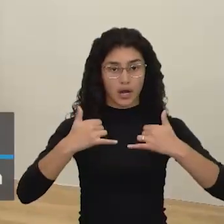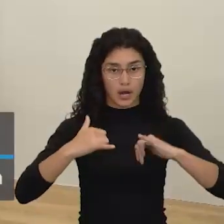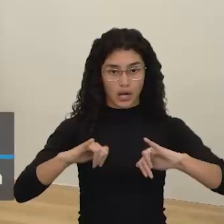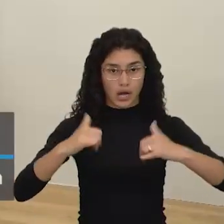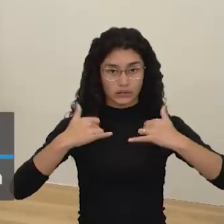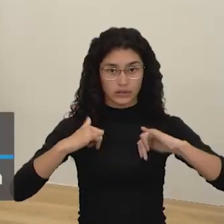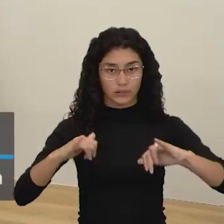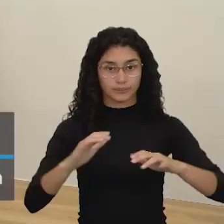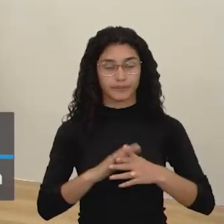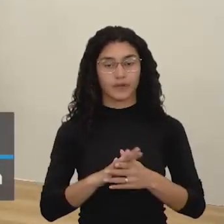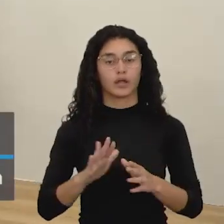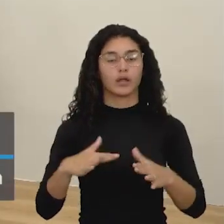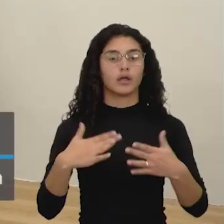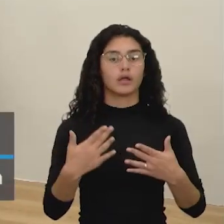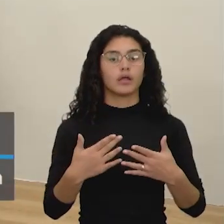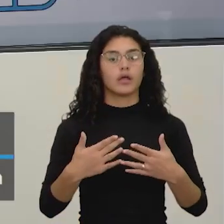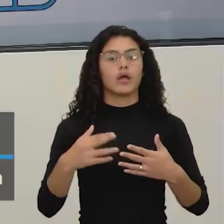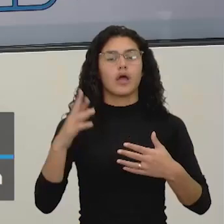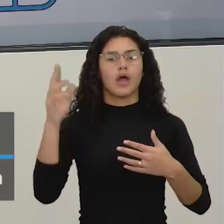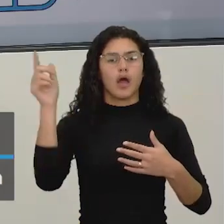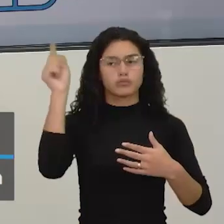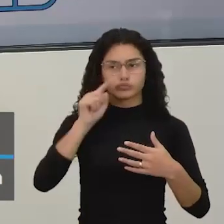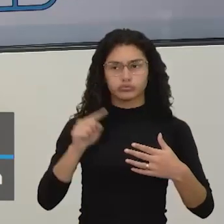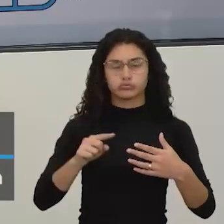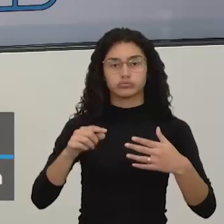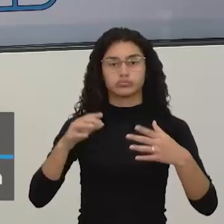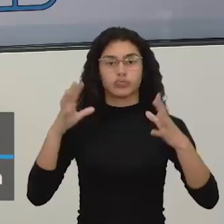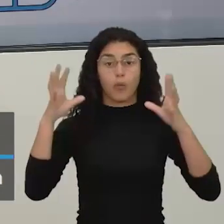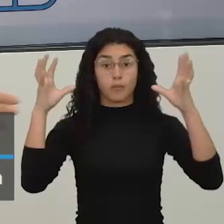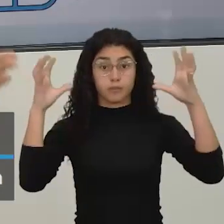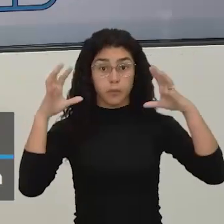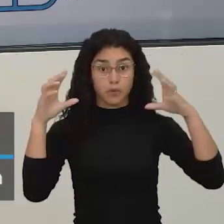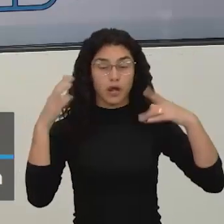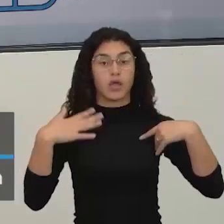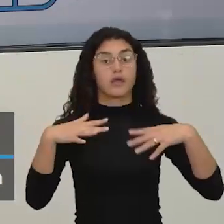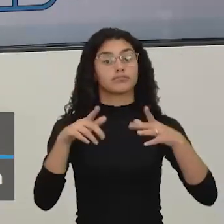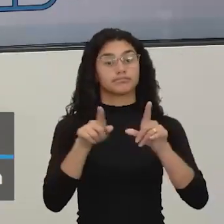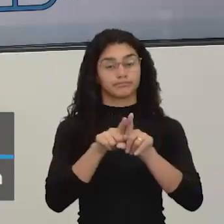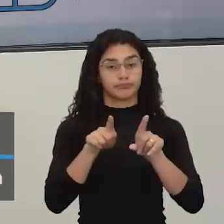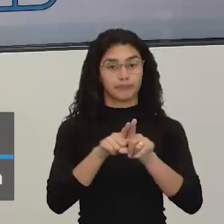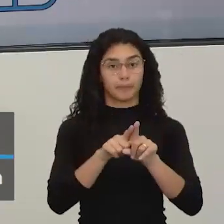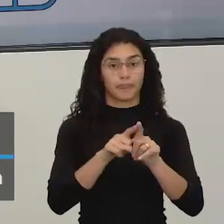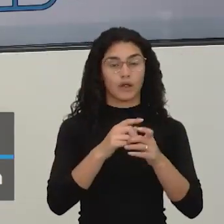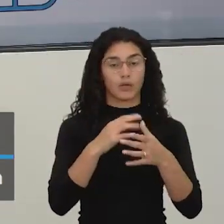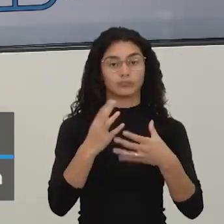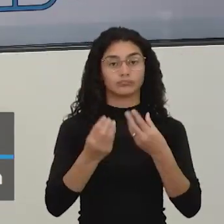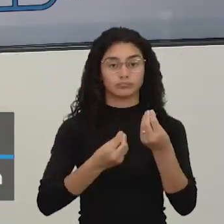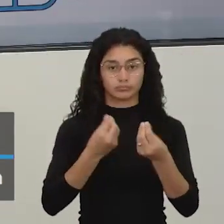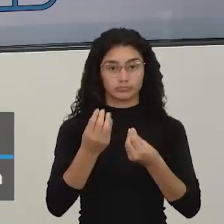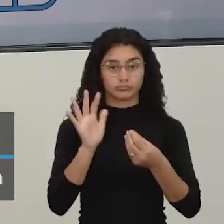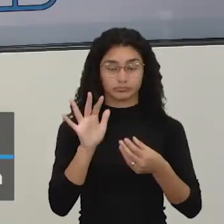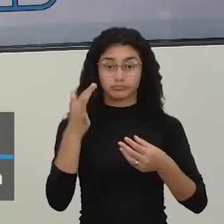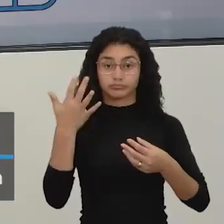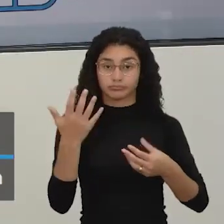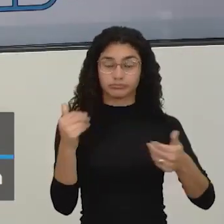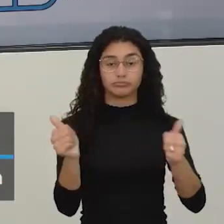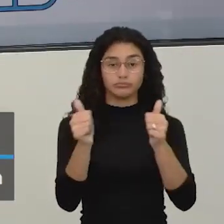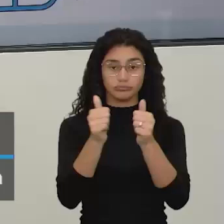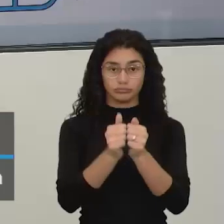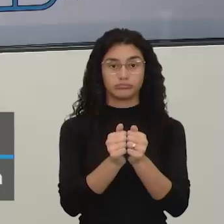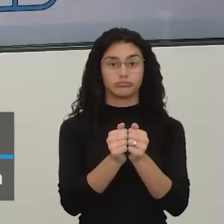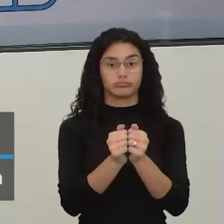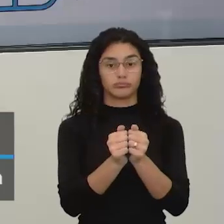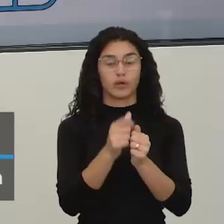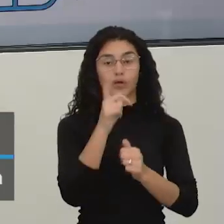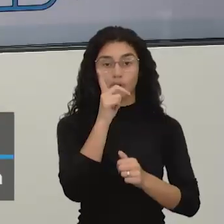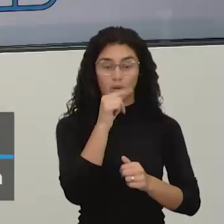viria justamente, então, dos raios, dos trovões. E com essa descarga elétrica, juntamente com